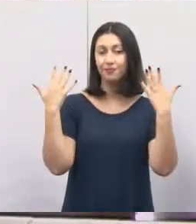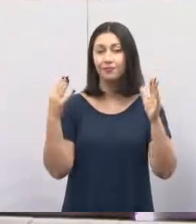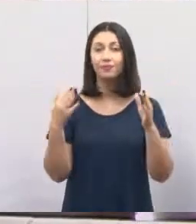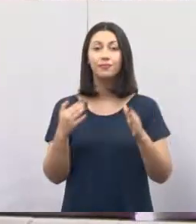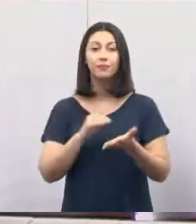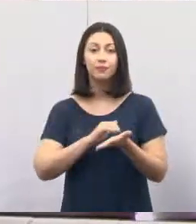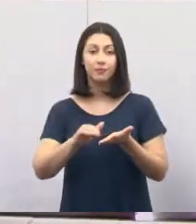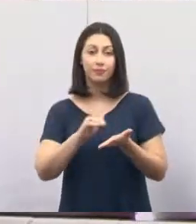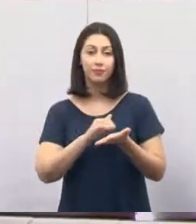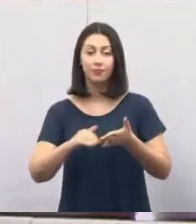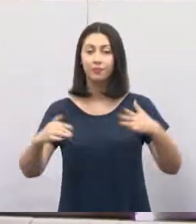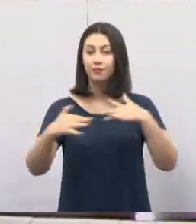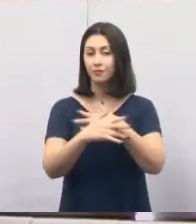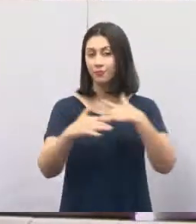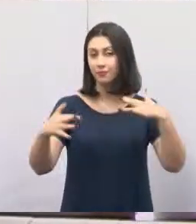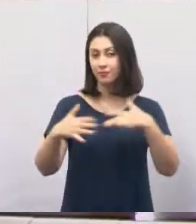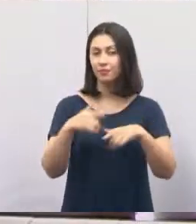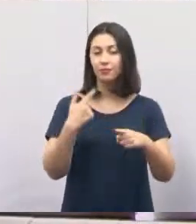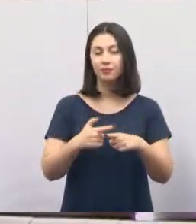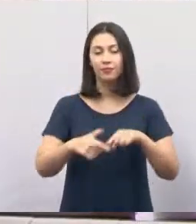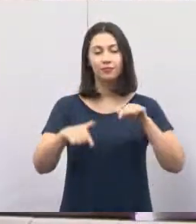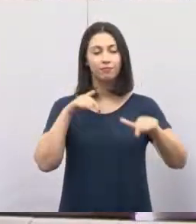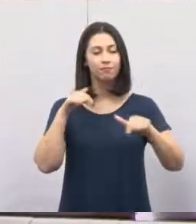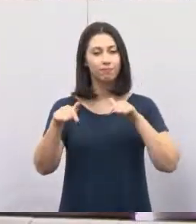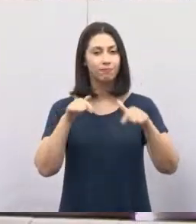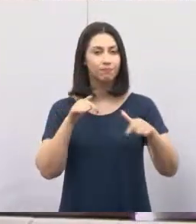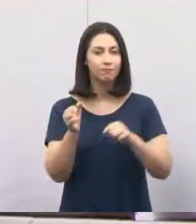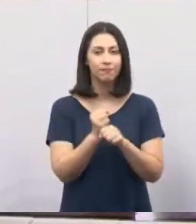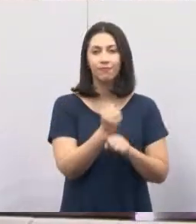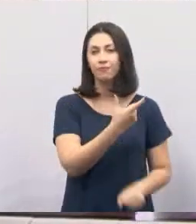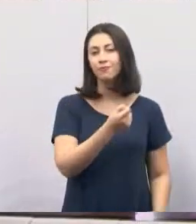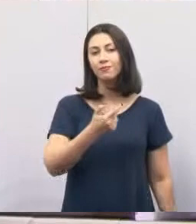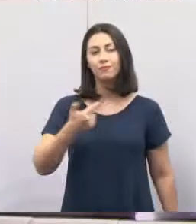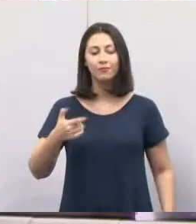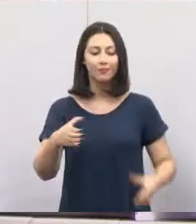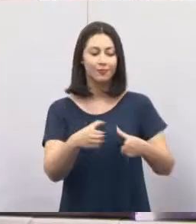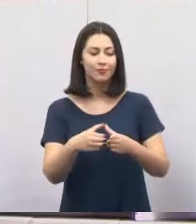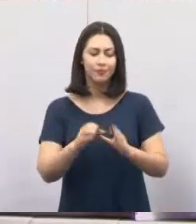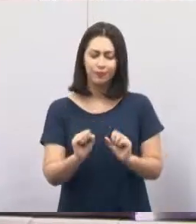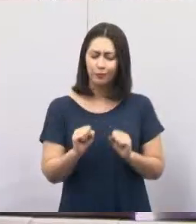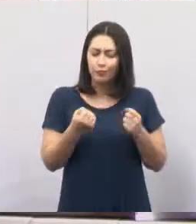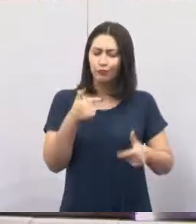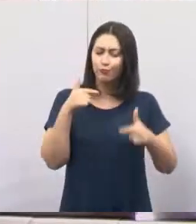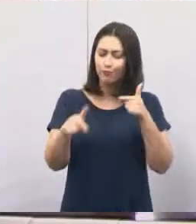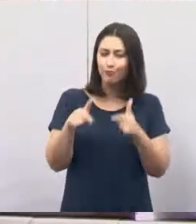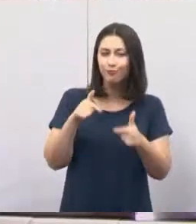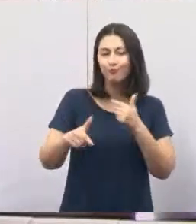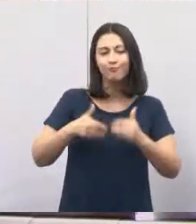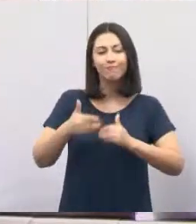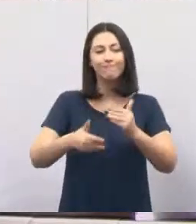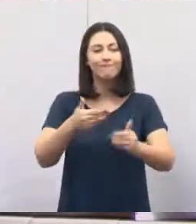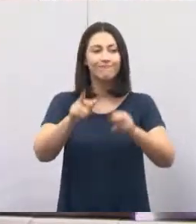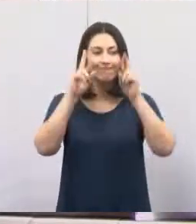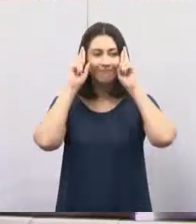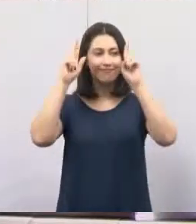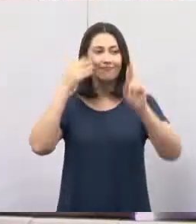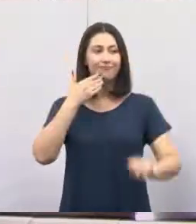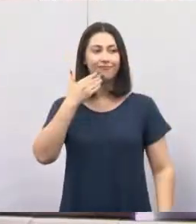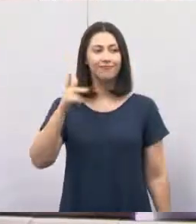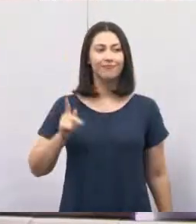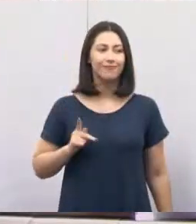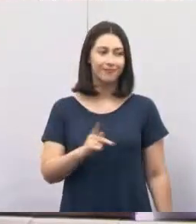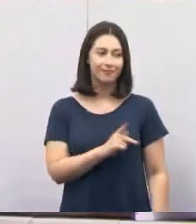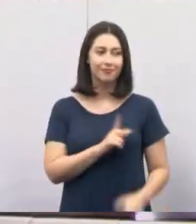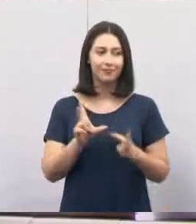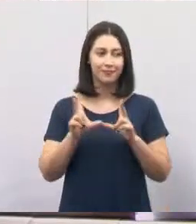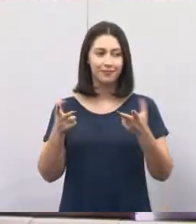mobilidade urbana, pelo serviço prestado no ano de 2022. Enaltecendo o desempenho de toda a equipe ao longo desse ano, respeitosamente requeremos a presidência dessa casa que